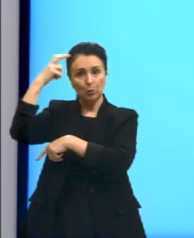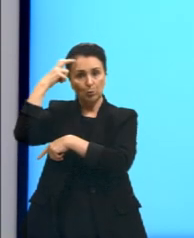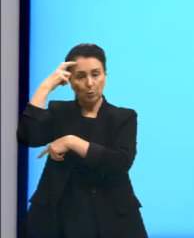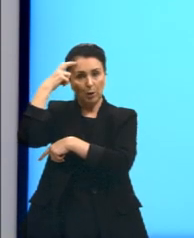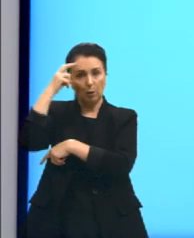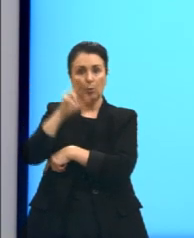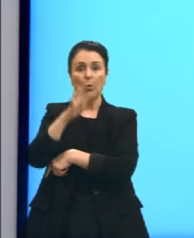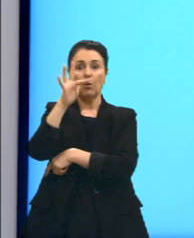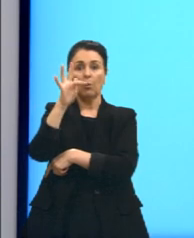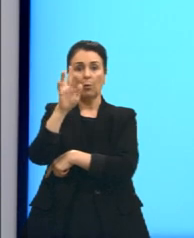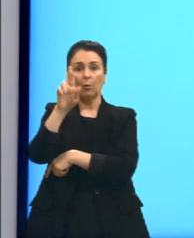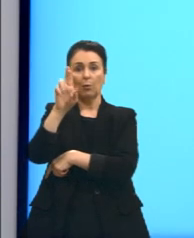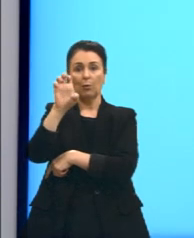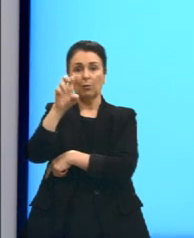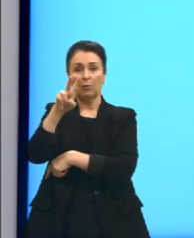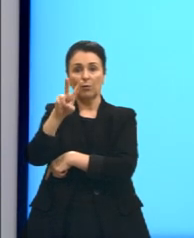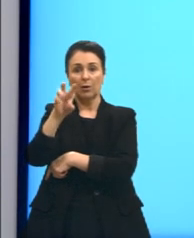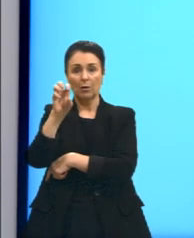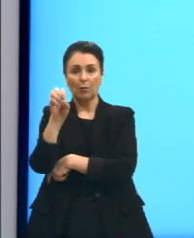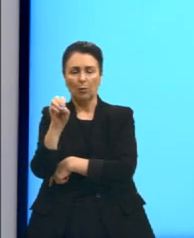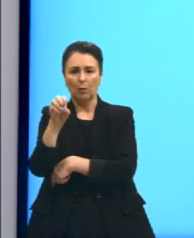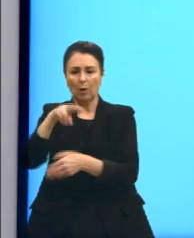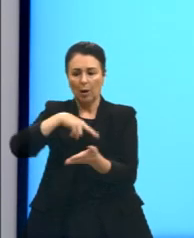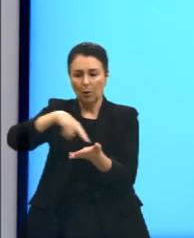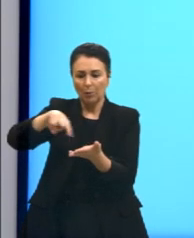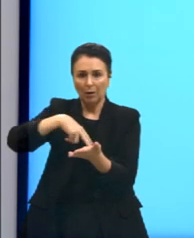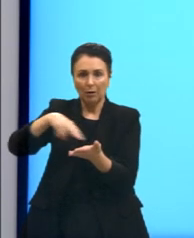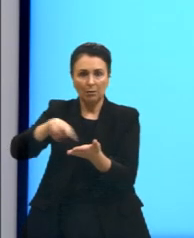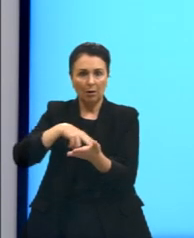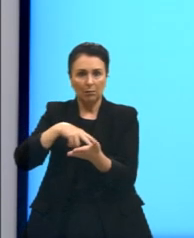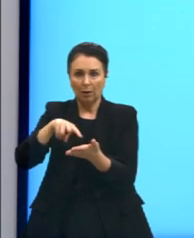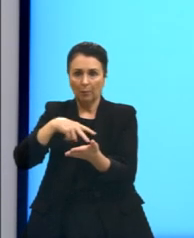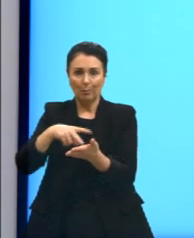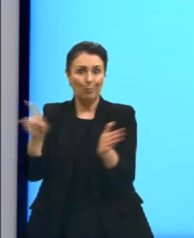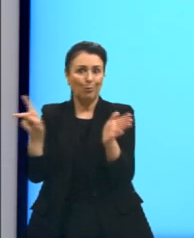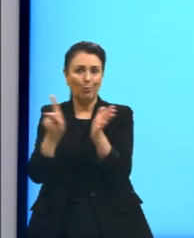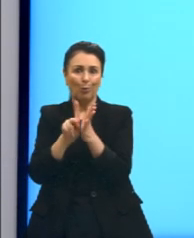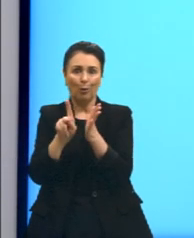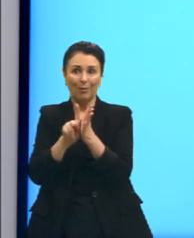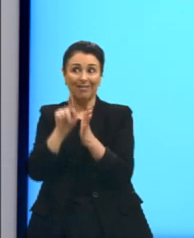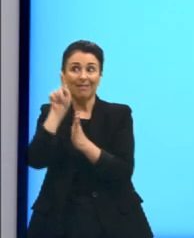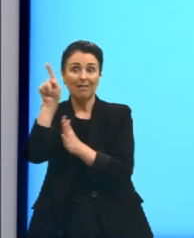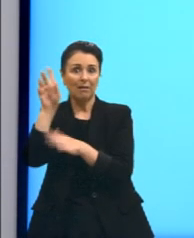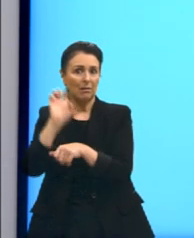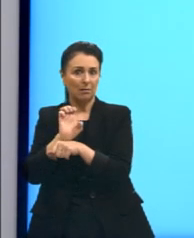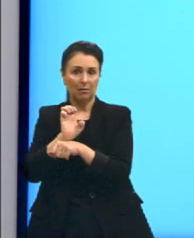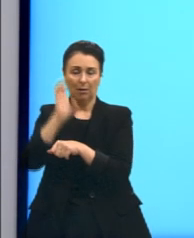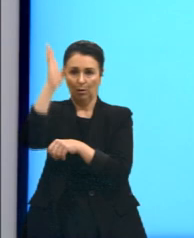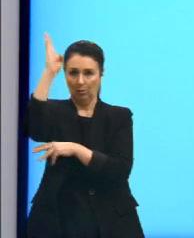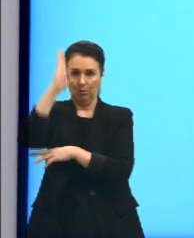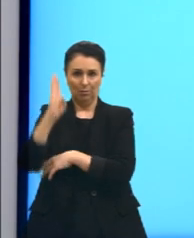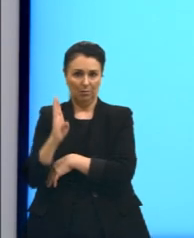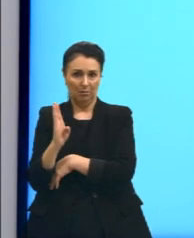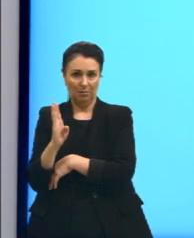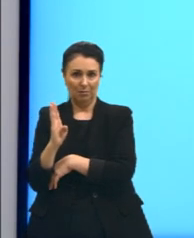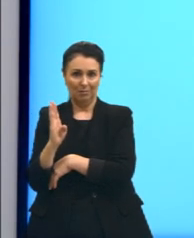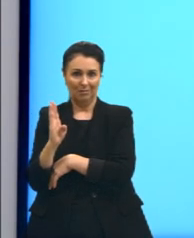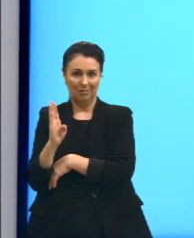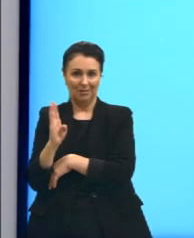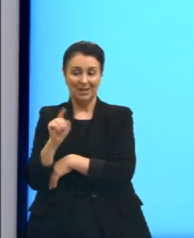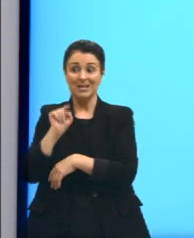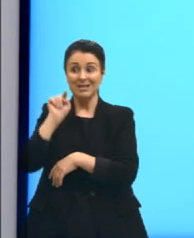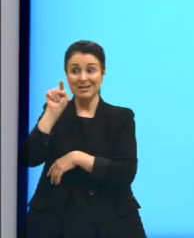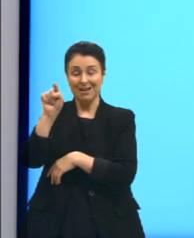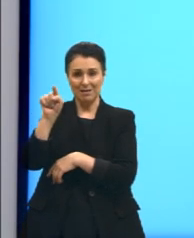é uma dança típica de Pernambuco O que é considerado hoje um patrimônio cultural da humanidade e esse